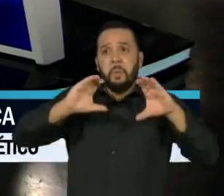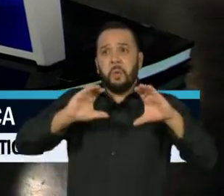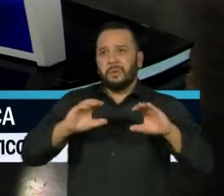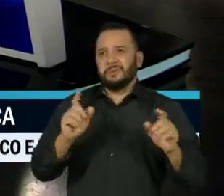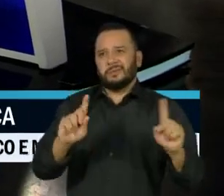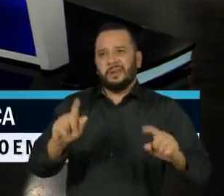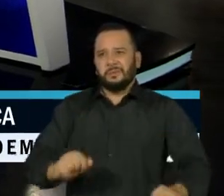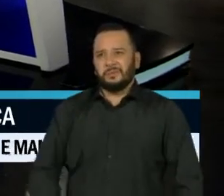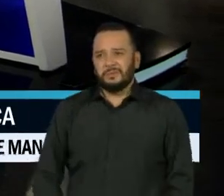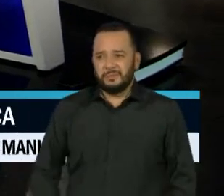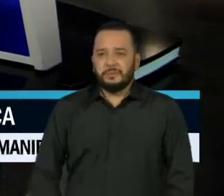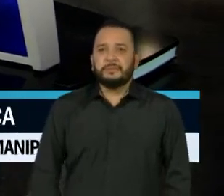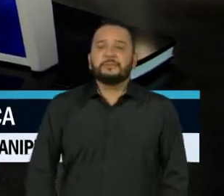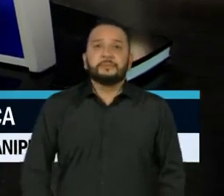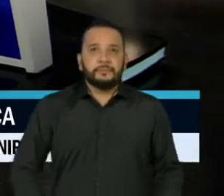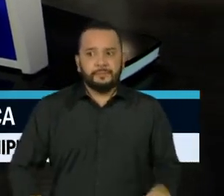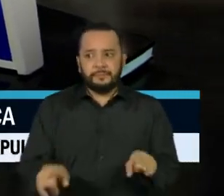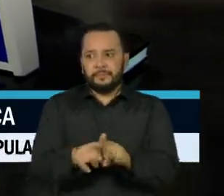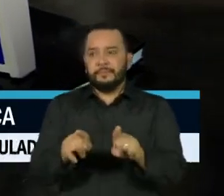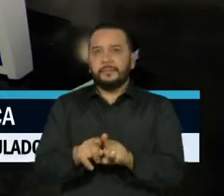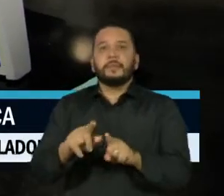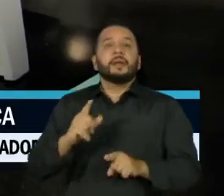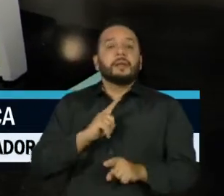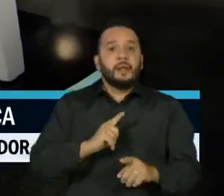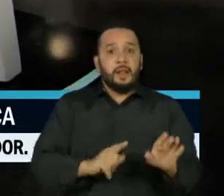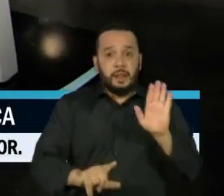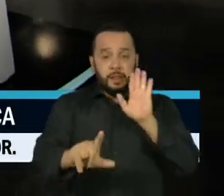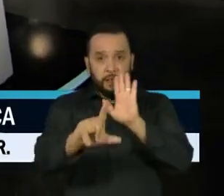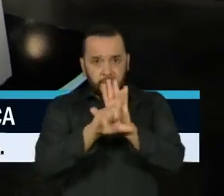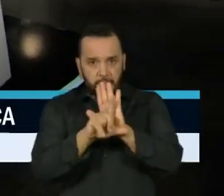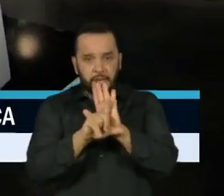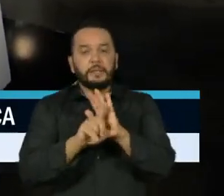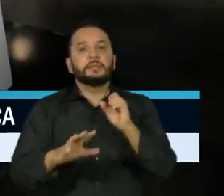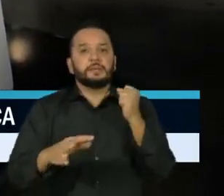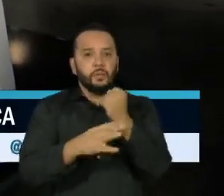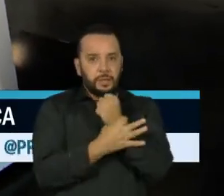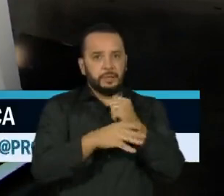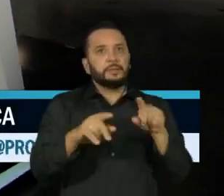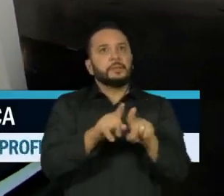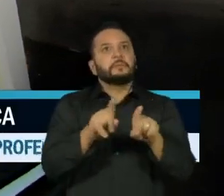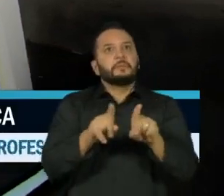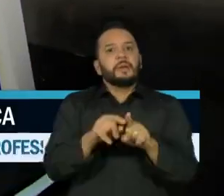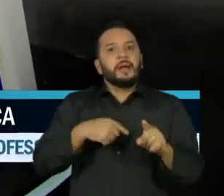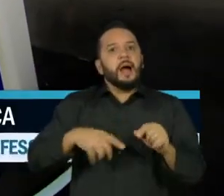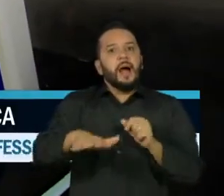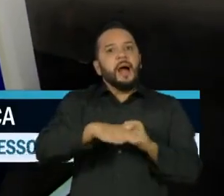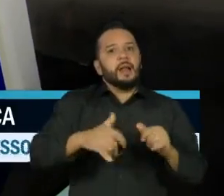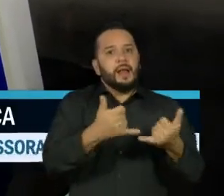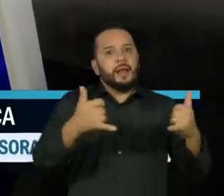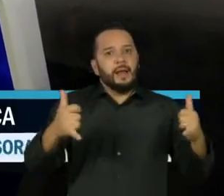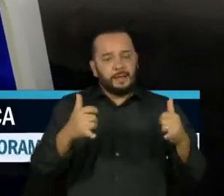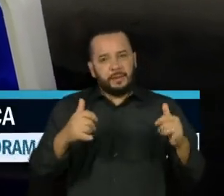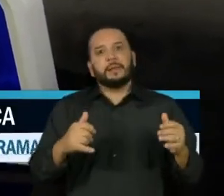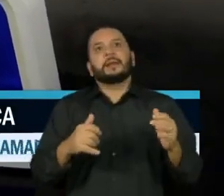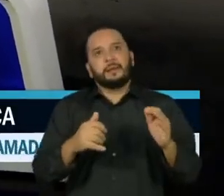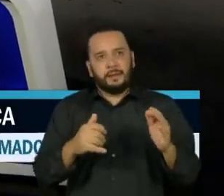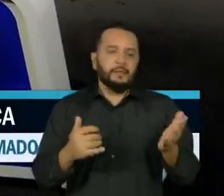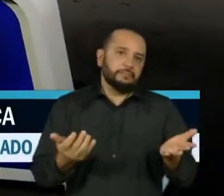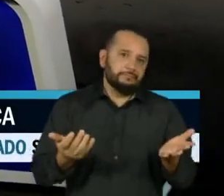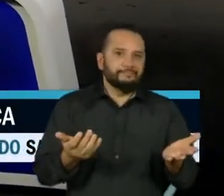o país garantia e abertura do setor elétrico estão na pauta pós-carnaval anda ou não anda vai ser fácil